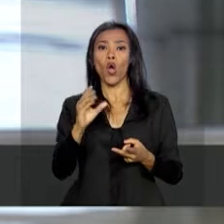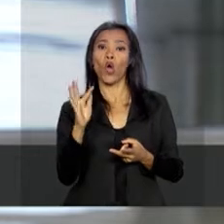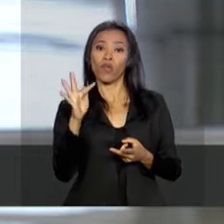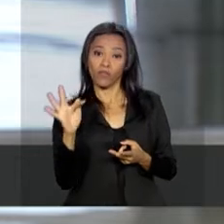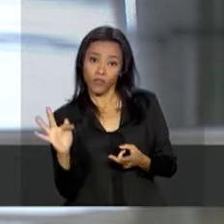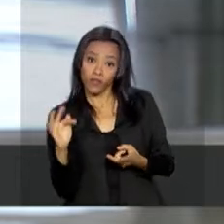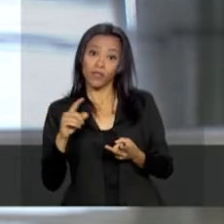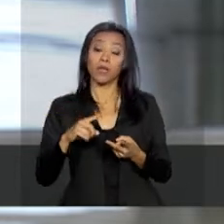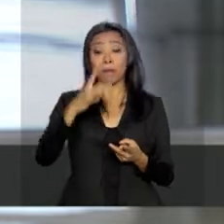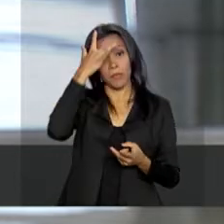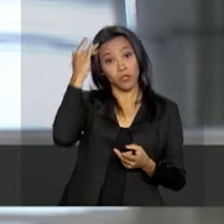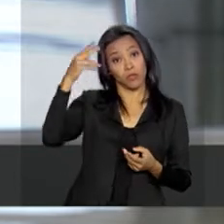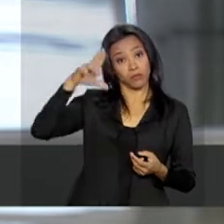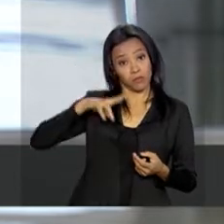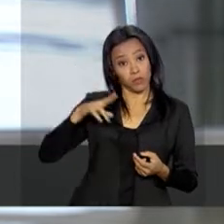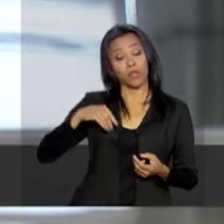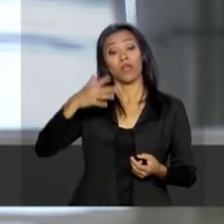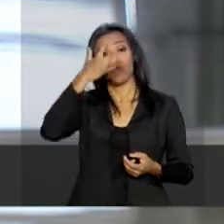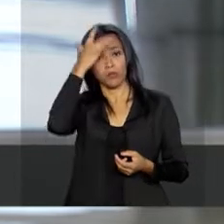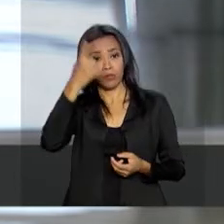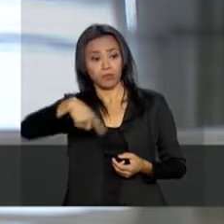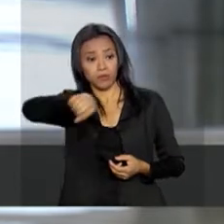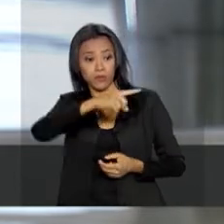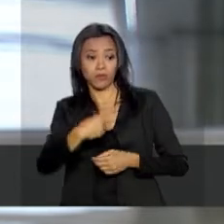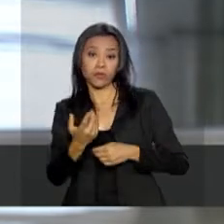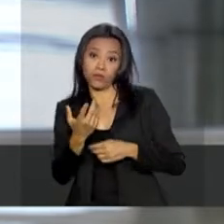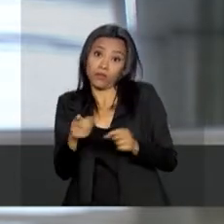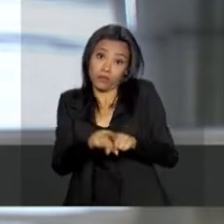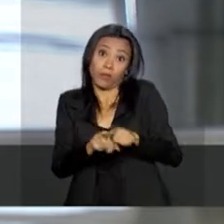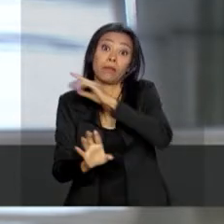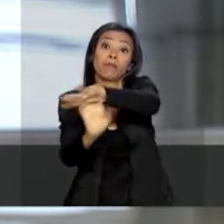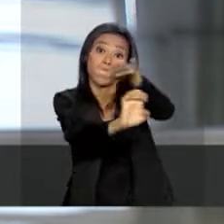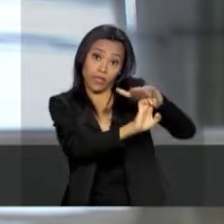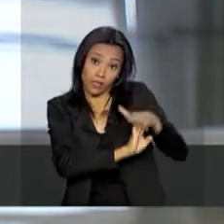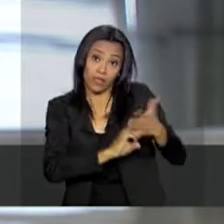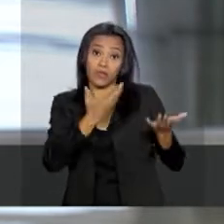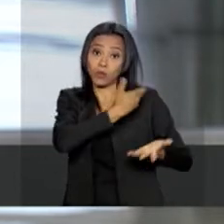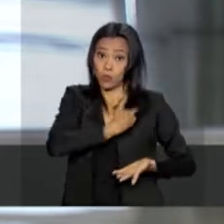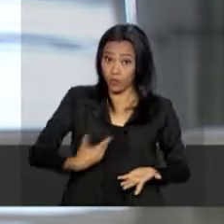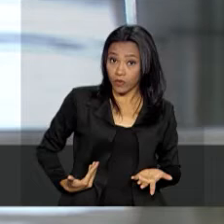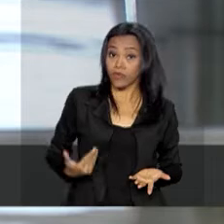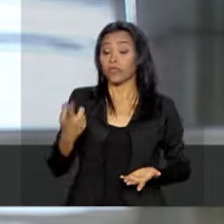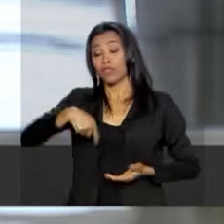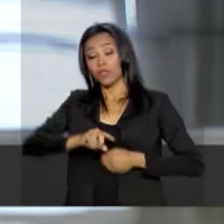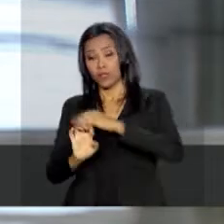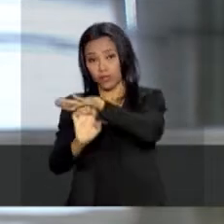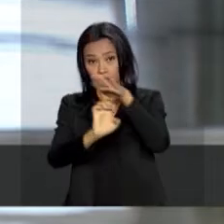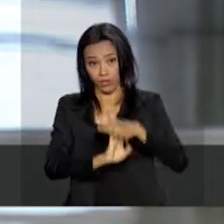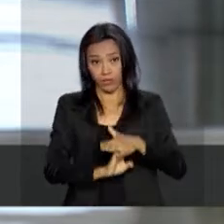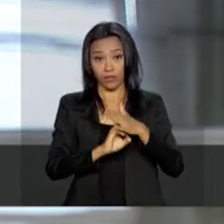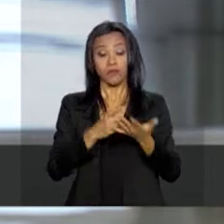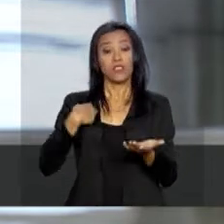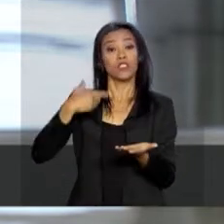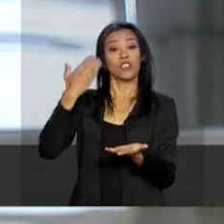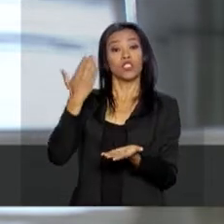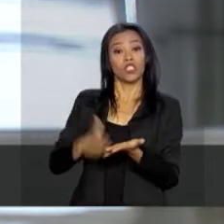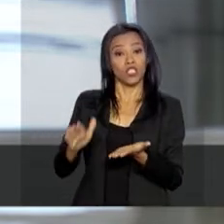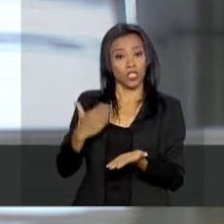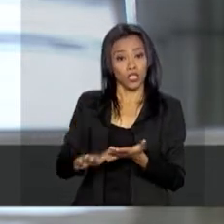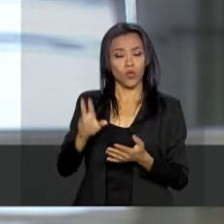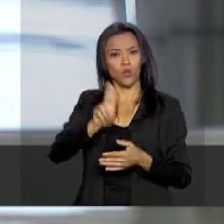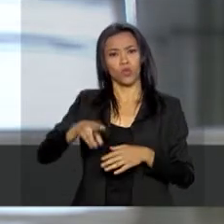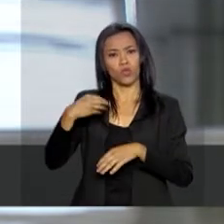quanto para pessoas jurídicas no serviço público e do setor privado fica excluído o uso de dados